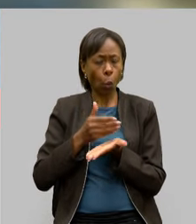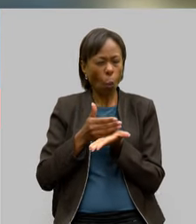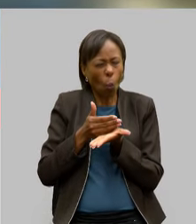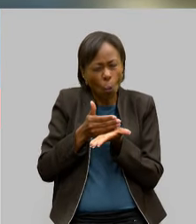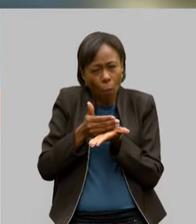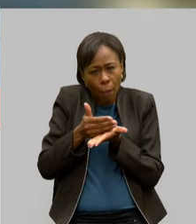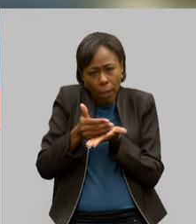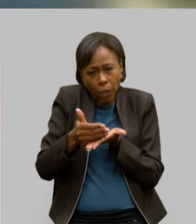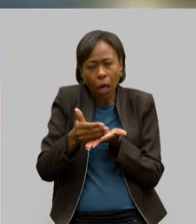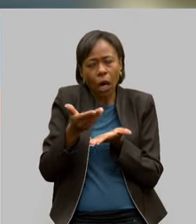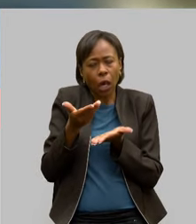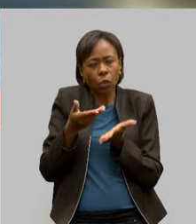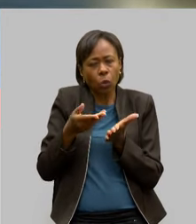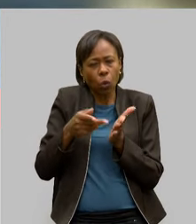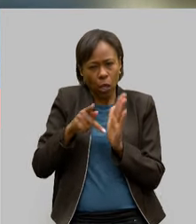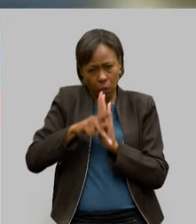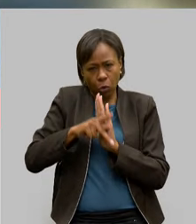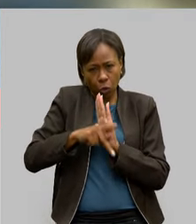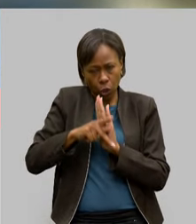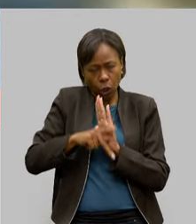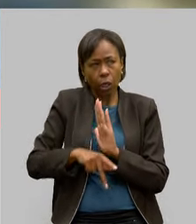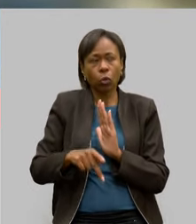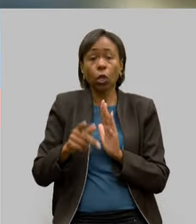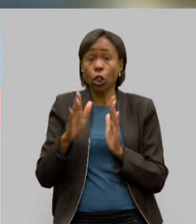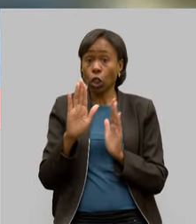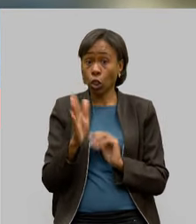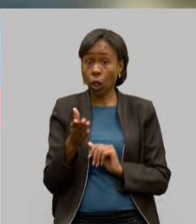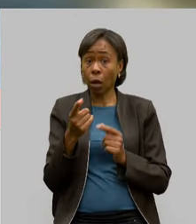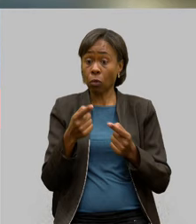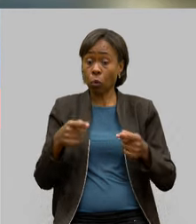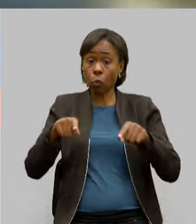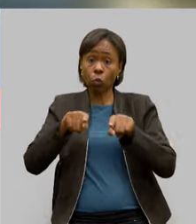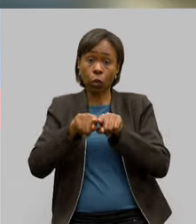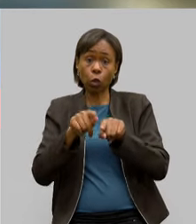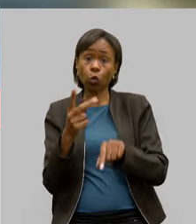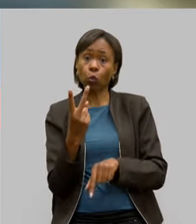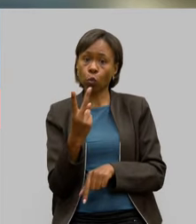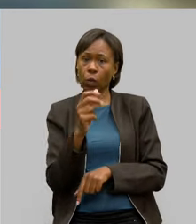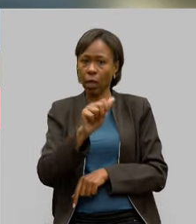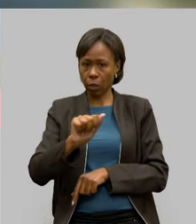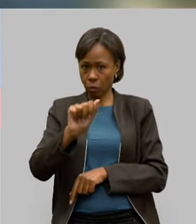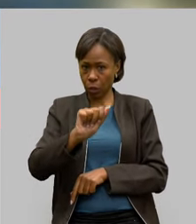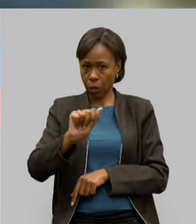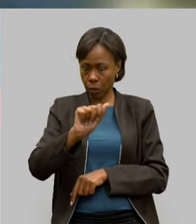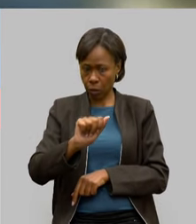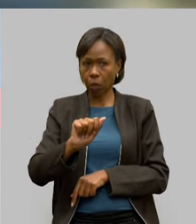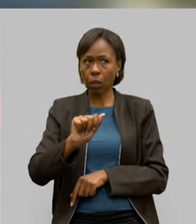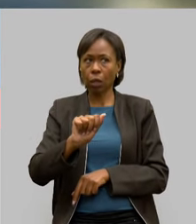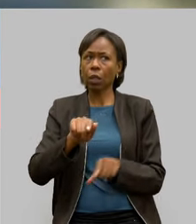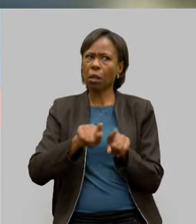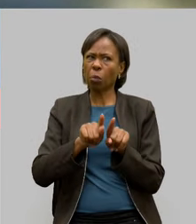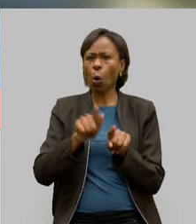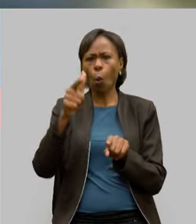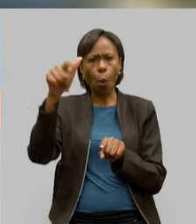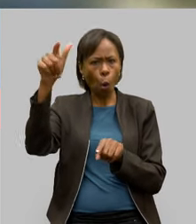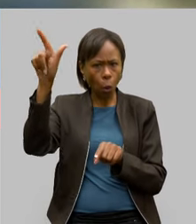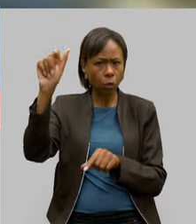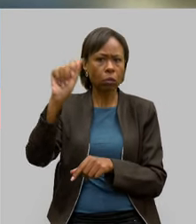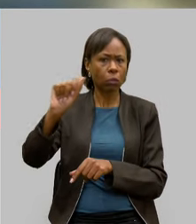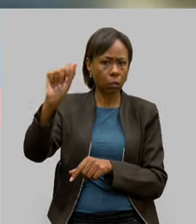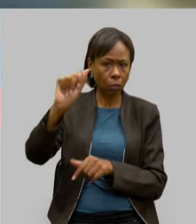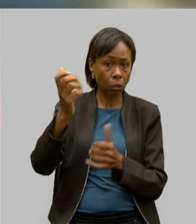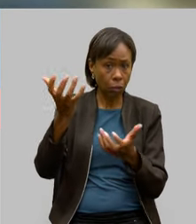da Aline já temos eh convênio com duas associações de cultivo inclusive outras associações Se quiserem nos